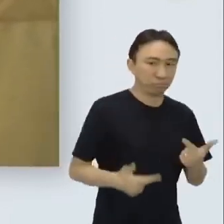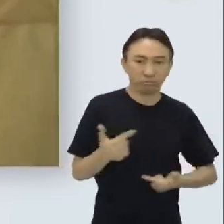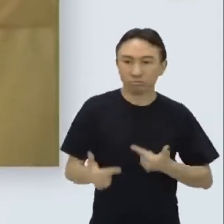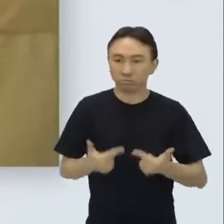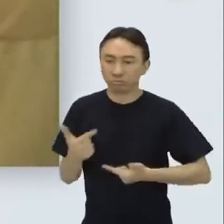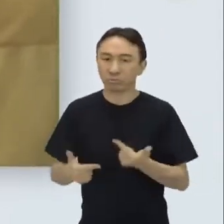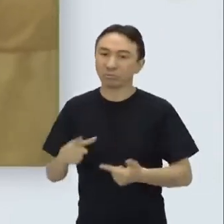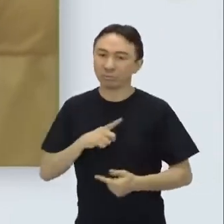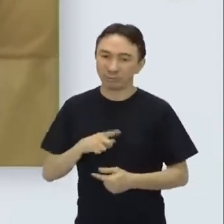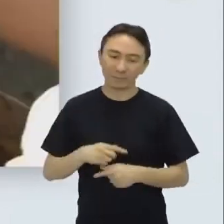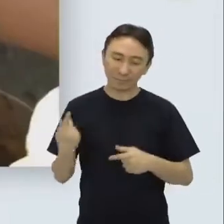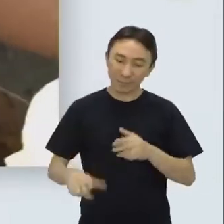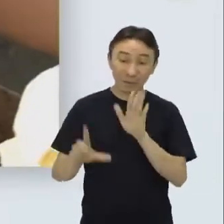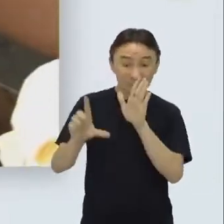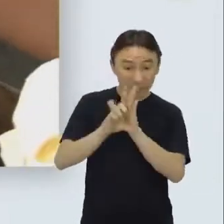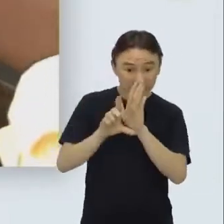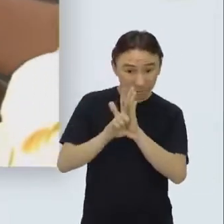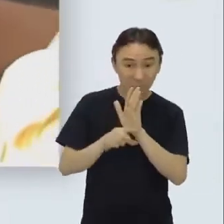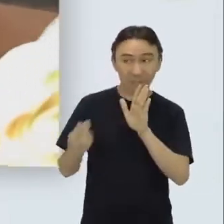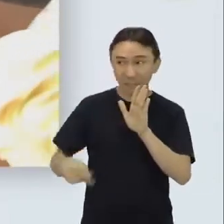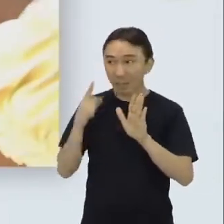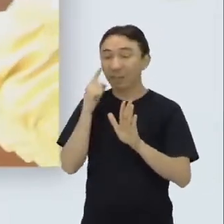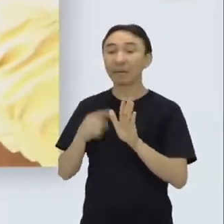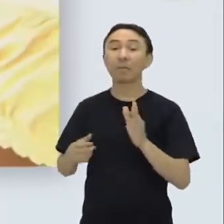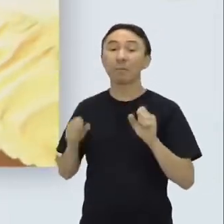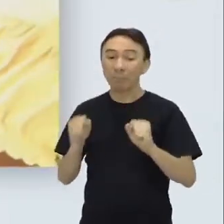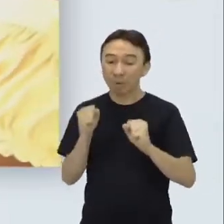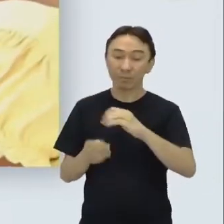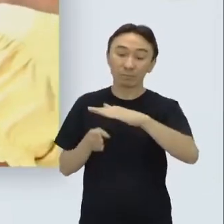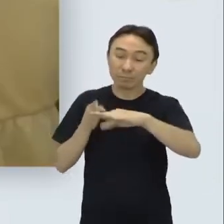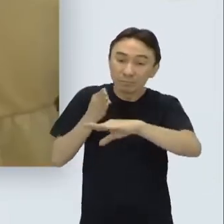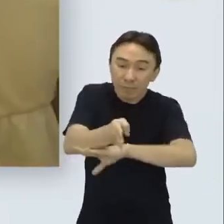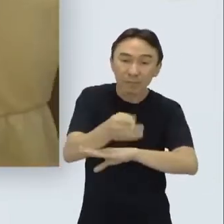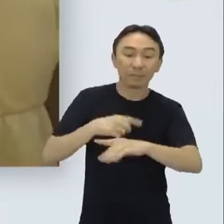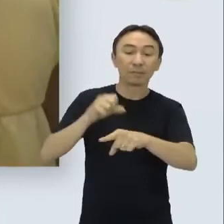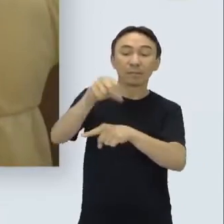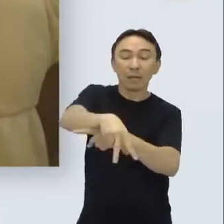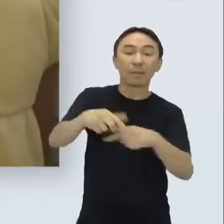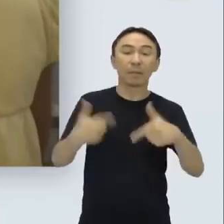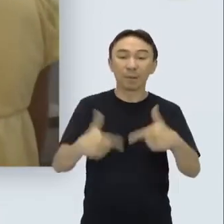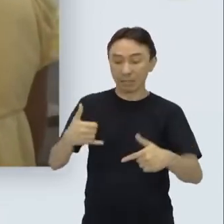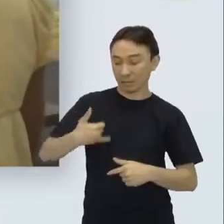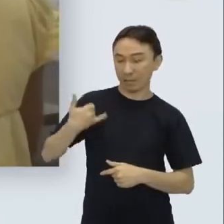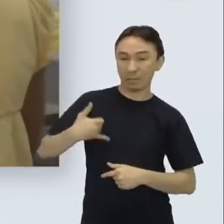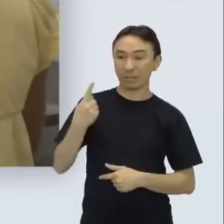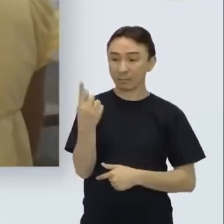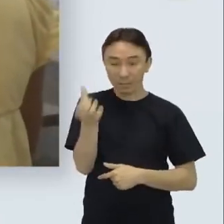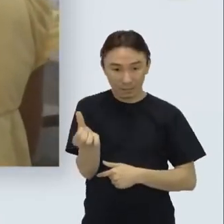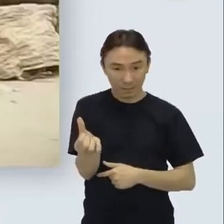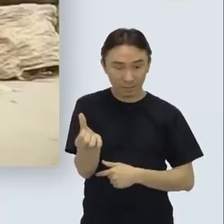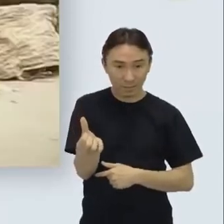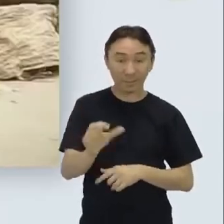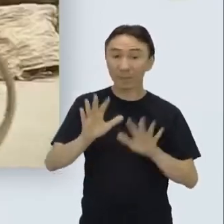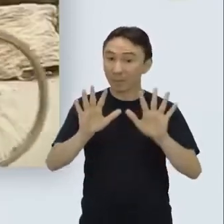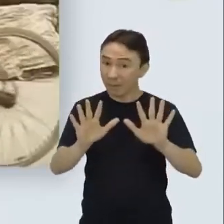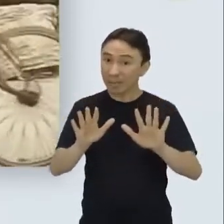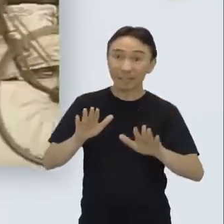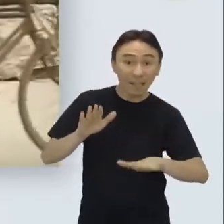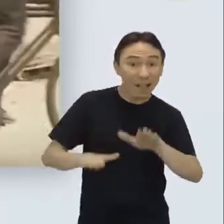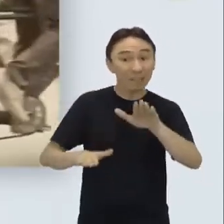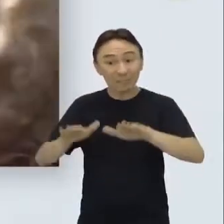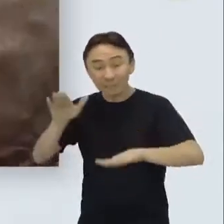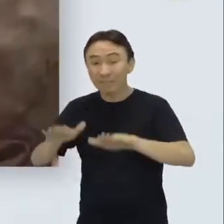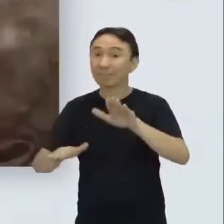legislação brasileira permite o ingresso no mercado de trabalho a partir dos 16 anos de idade e, em alguns casos,